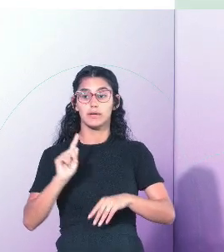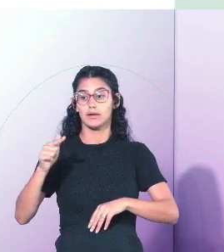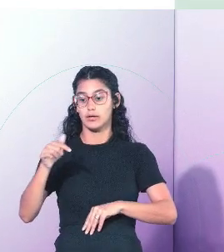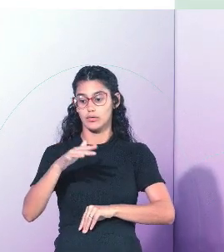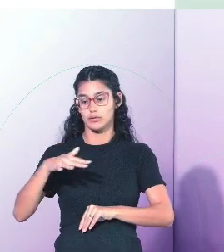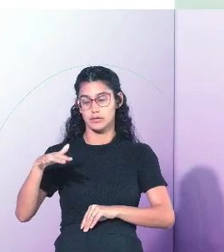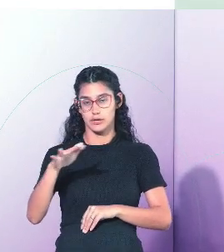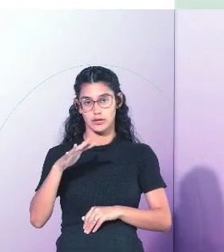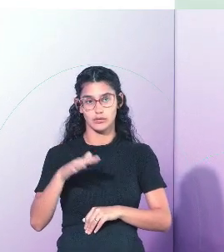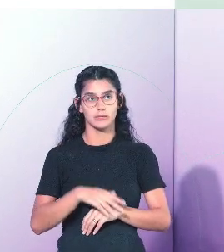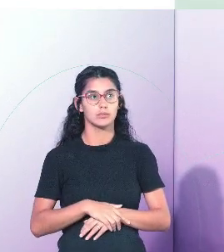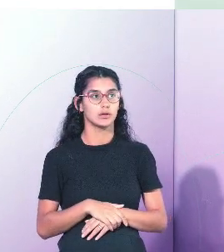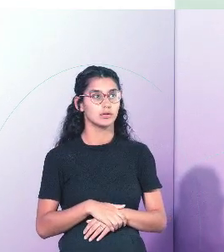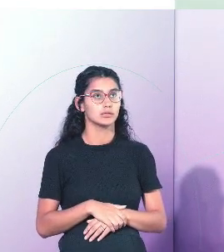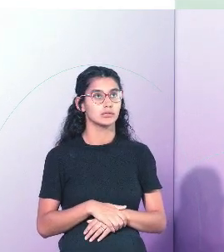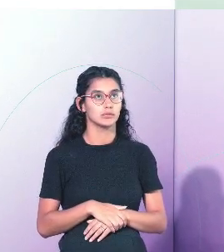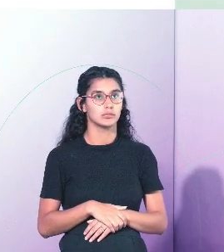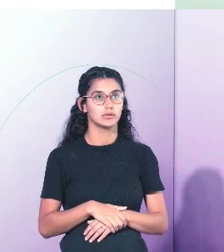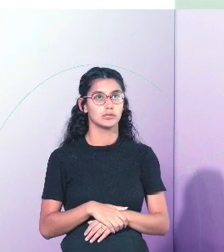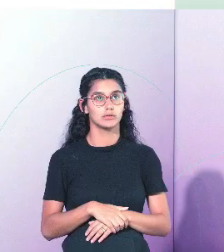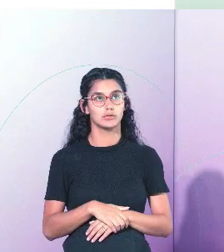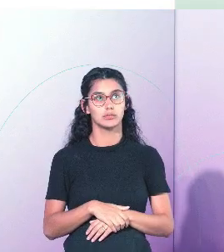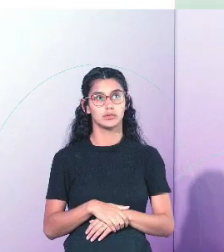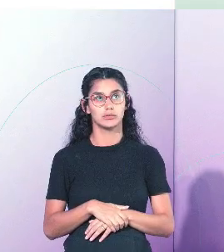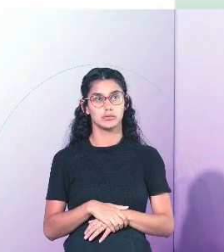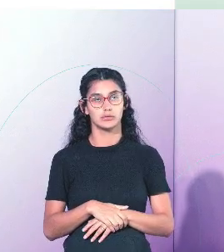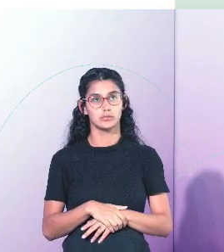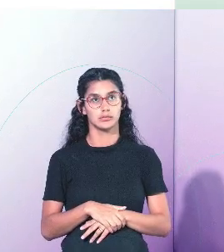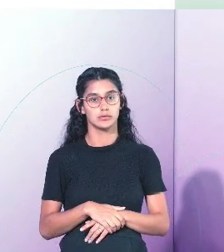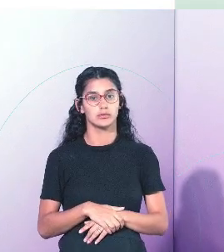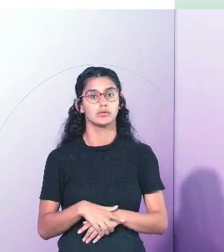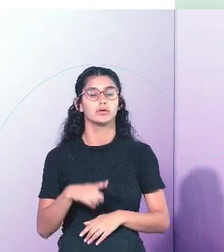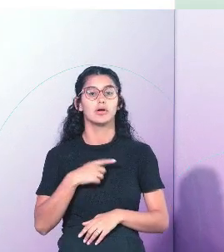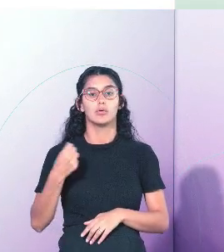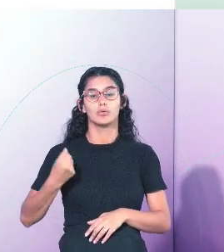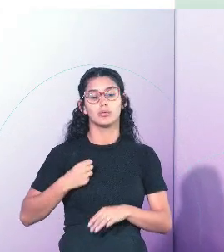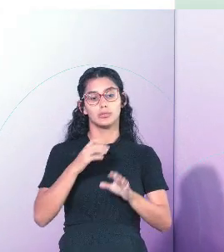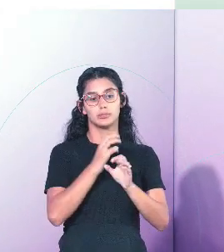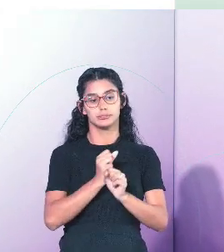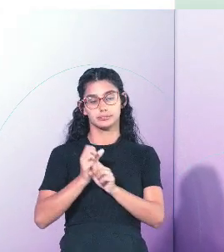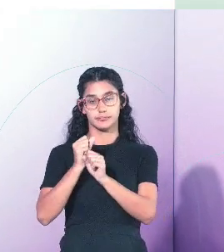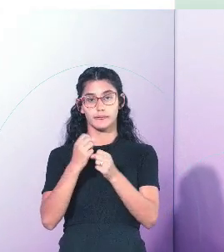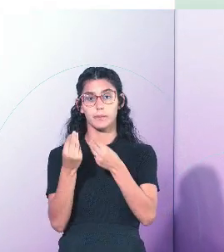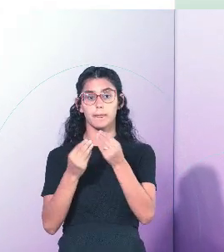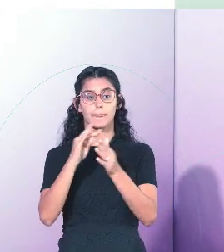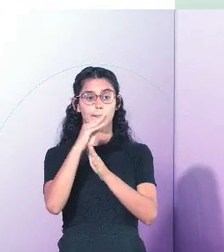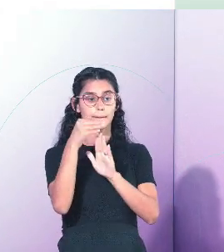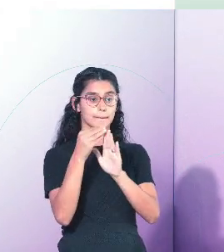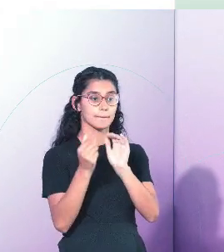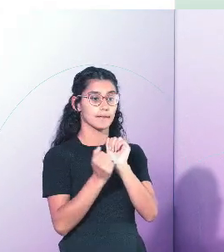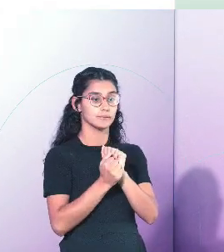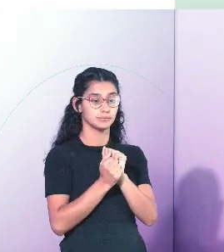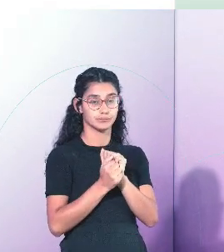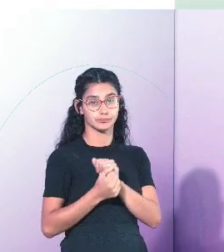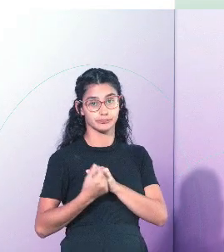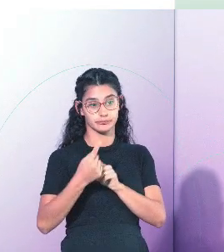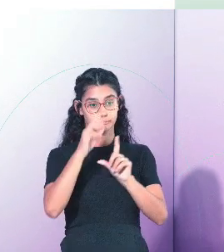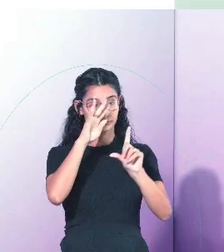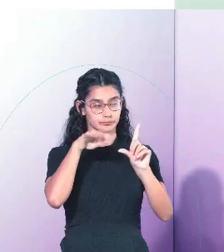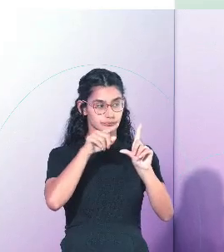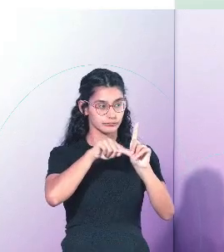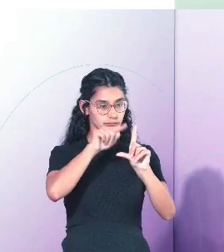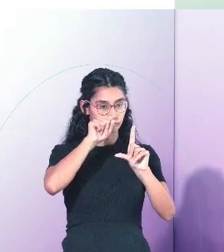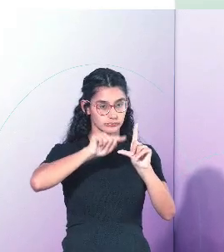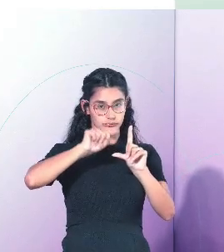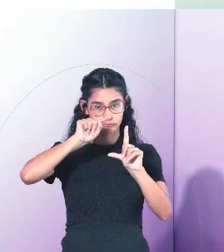outra coorte e a efetividade dessa outra coorte, consigo calcular esses números aqui. Mas, quando eu coloco isso num gráfico, e